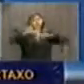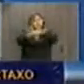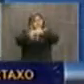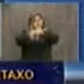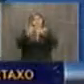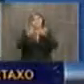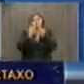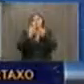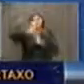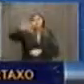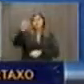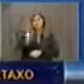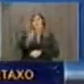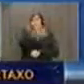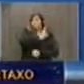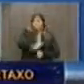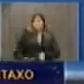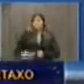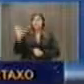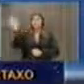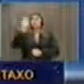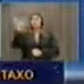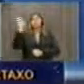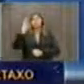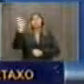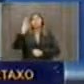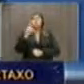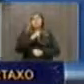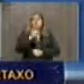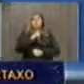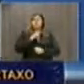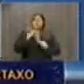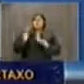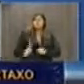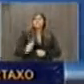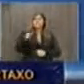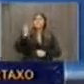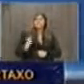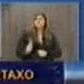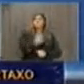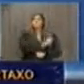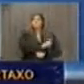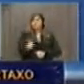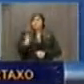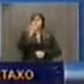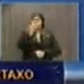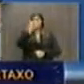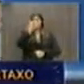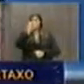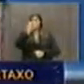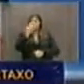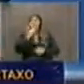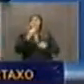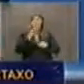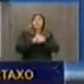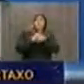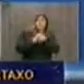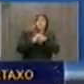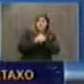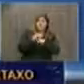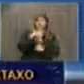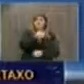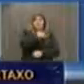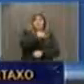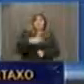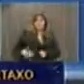Porto de João Pessoa, que é o governo federal. E nós vamos bater muito na porta da nossa presidenta Dilma, vamos conversar com os ministros, vamos apresentar